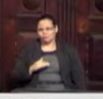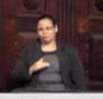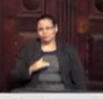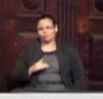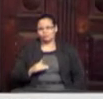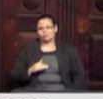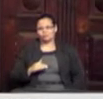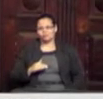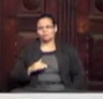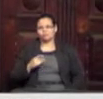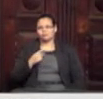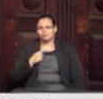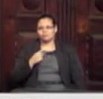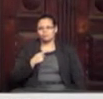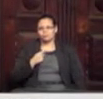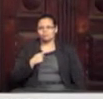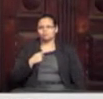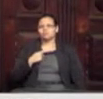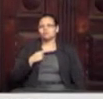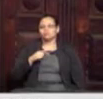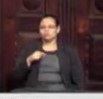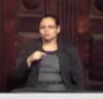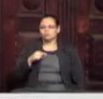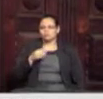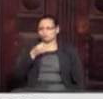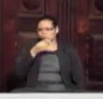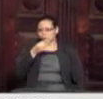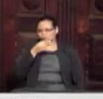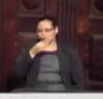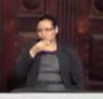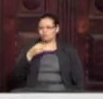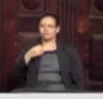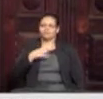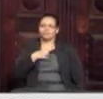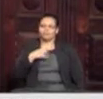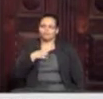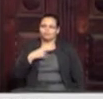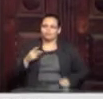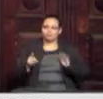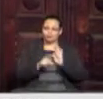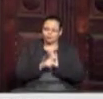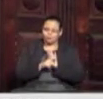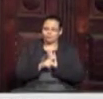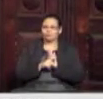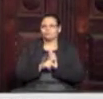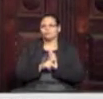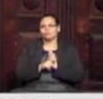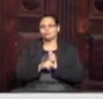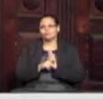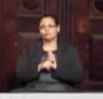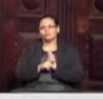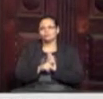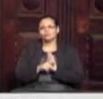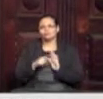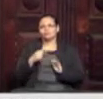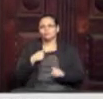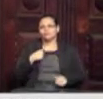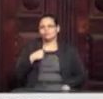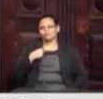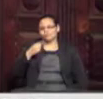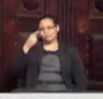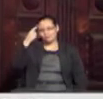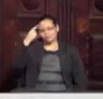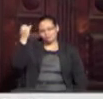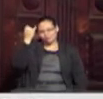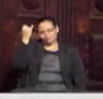do meu posicionamento do meu sentimento da minha consciência